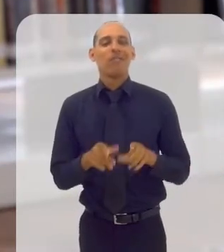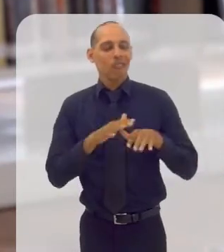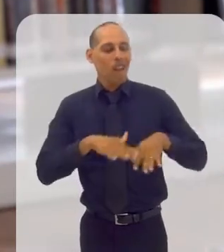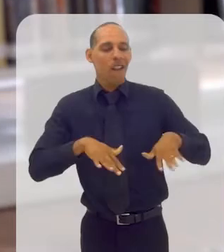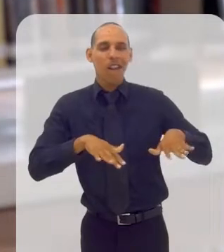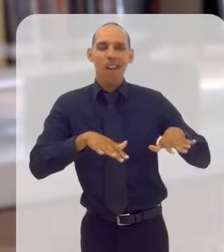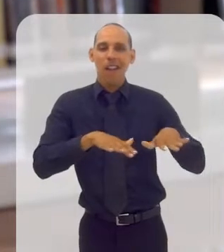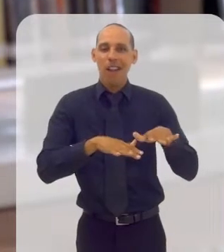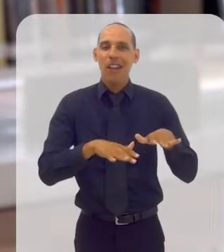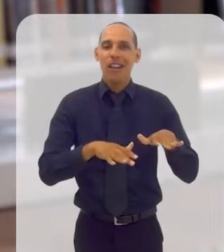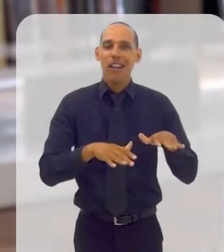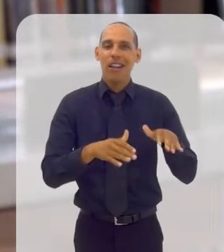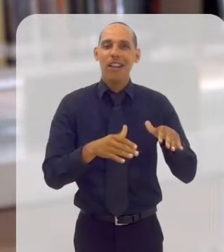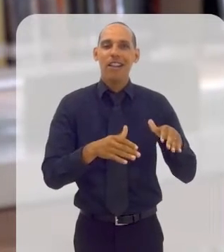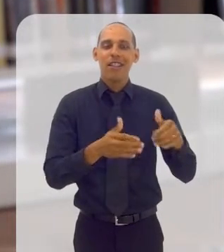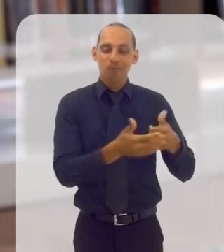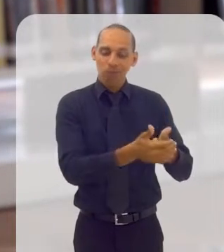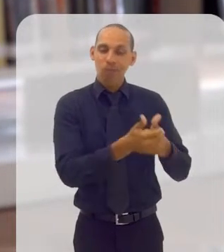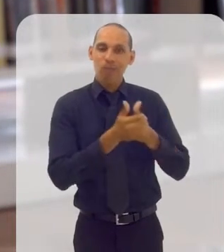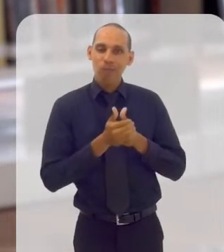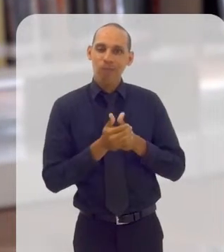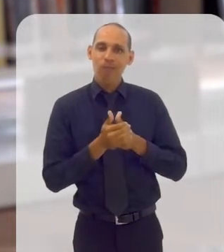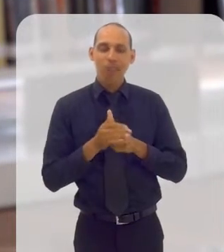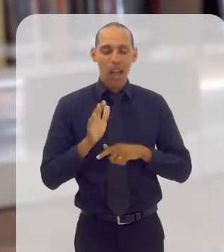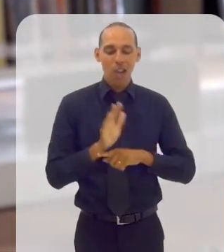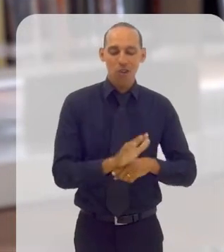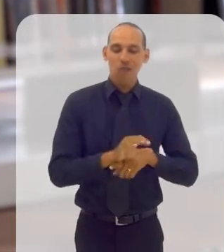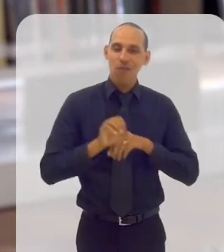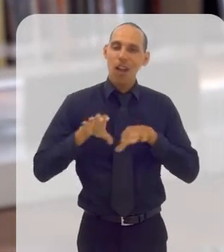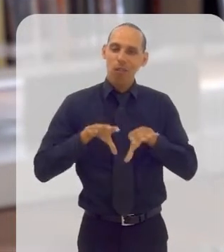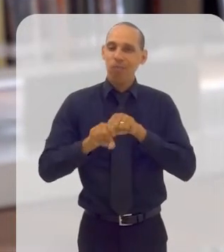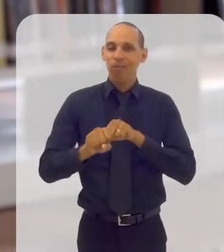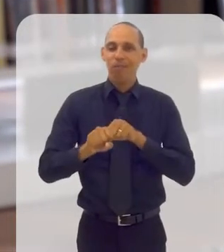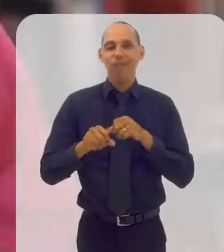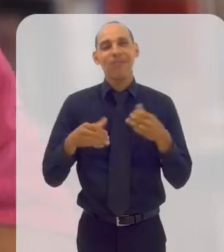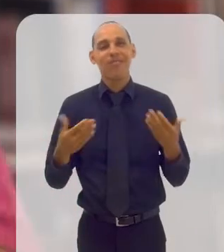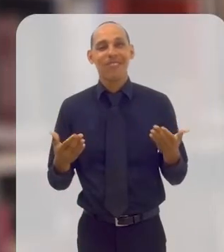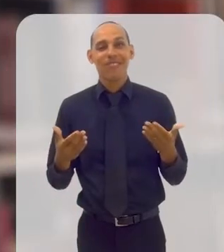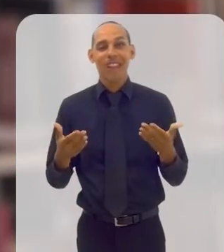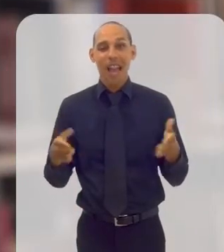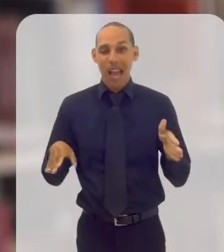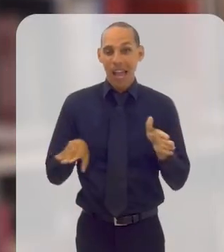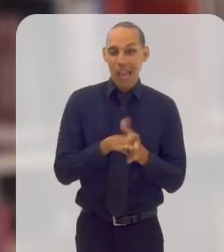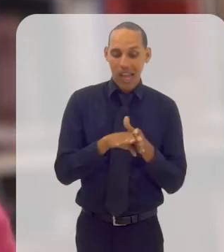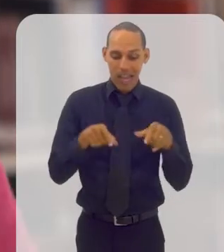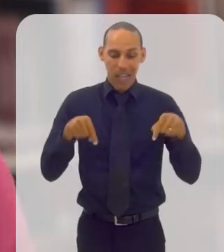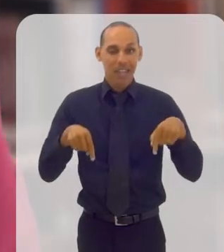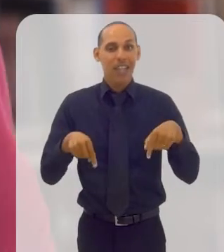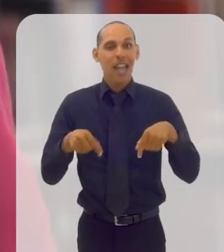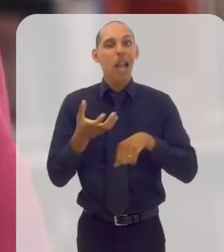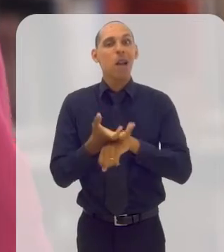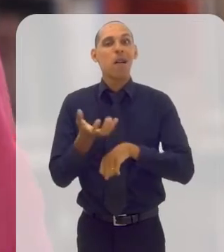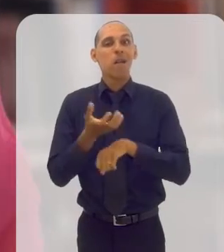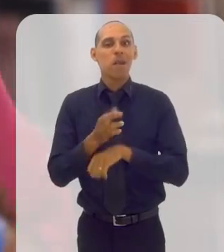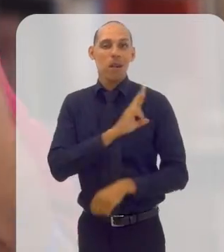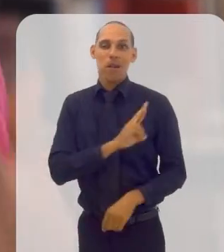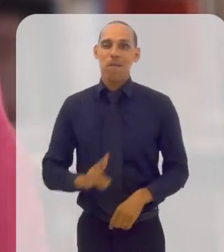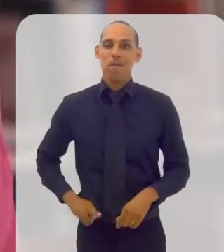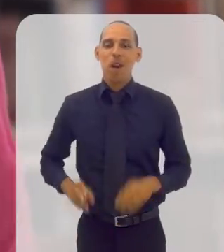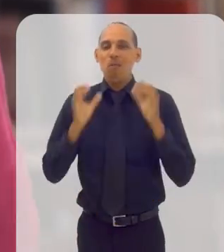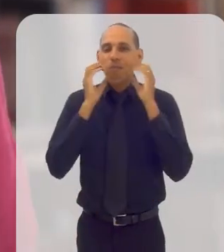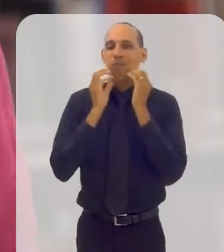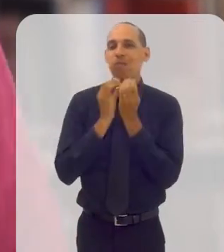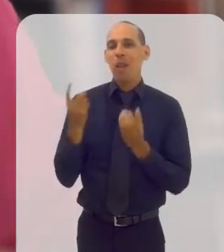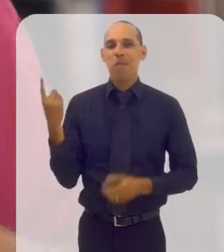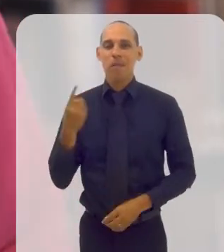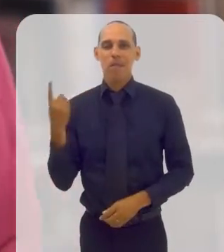e adolescentes nessa condição, para receber essa formação educativa. Chegamos à Praça da República, o lugar onde Dom